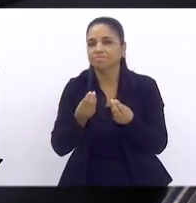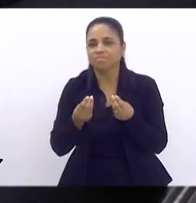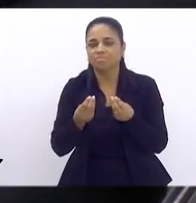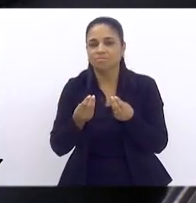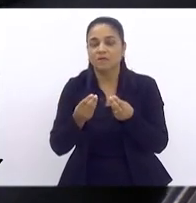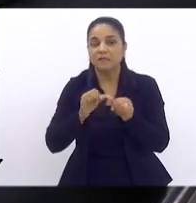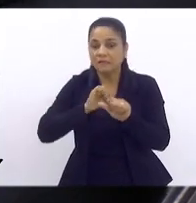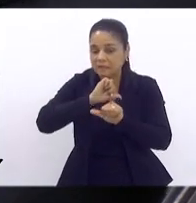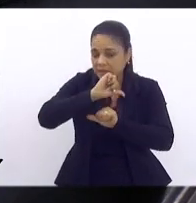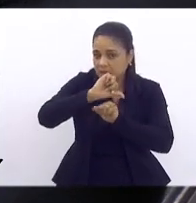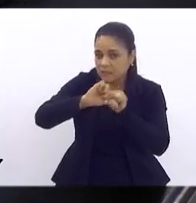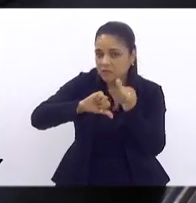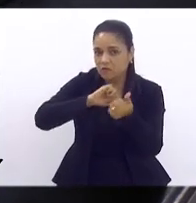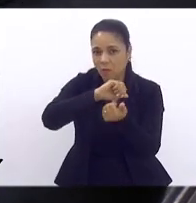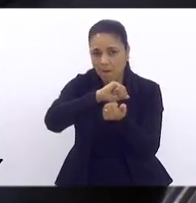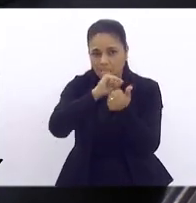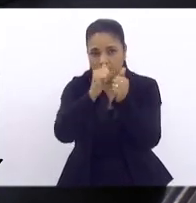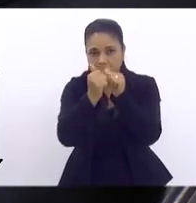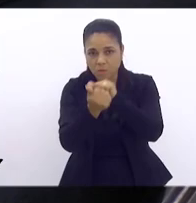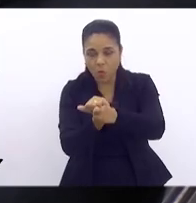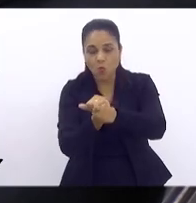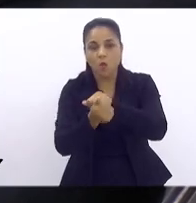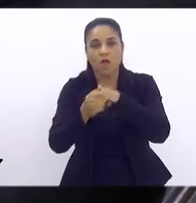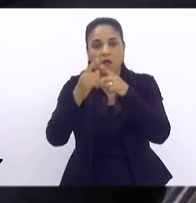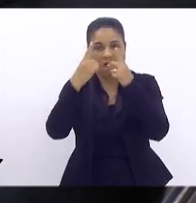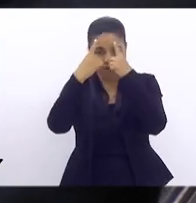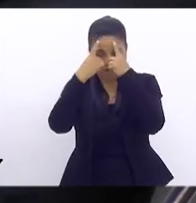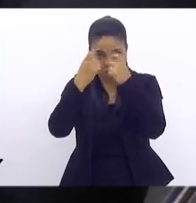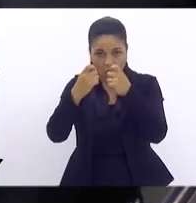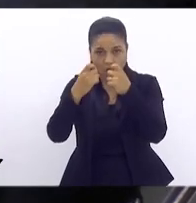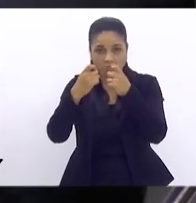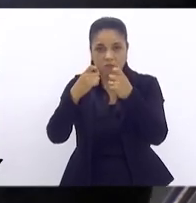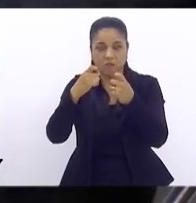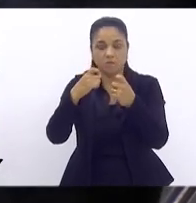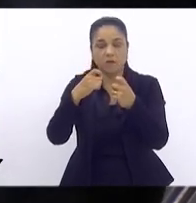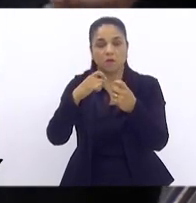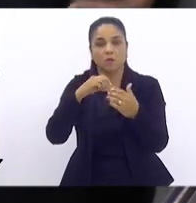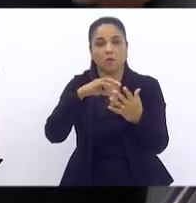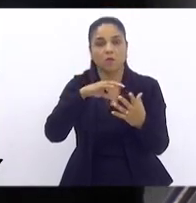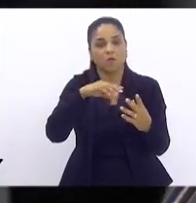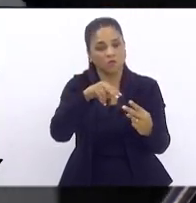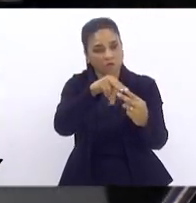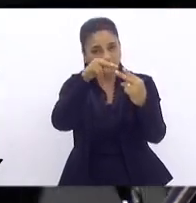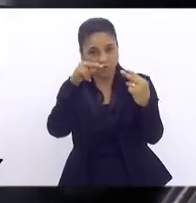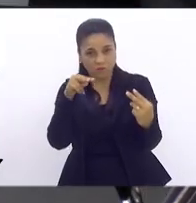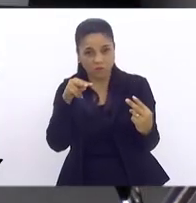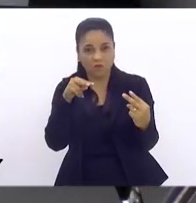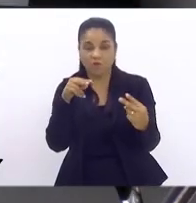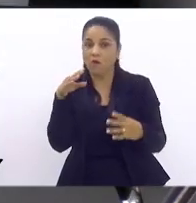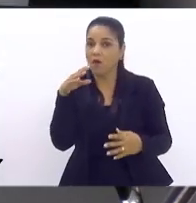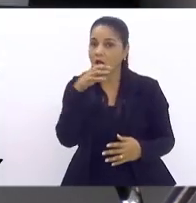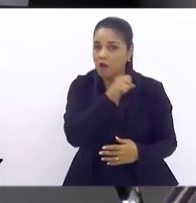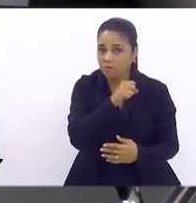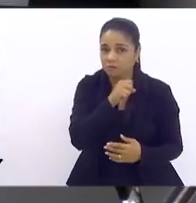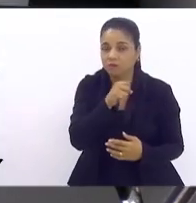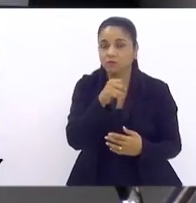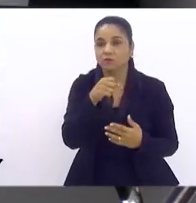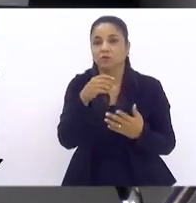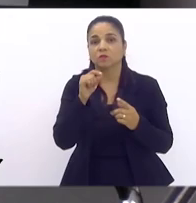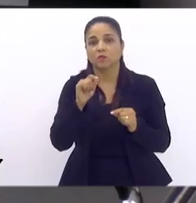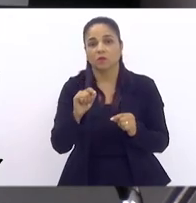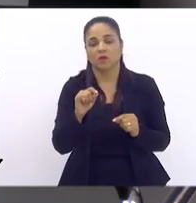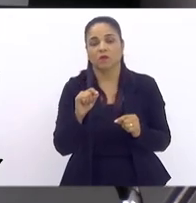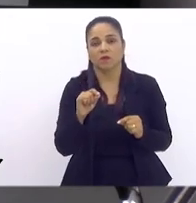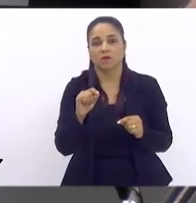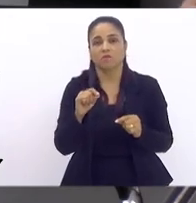transformar essas violências para o mundo virtual isso foi muito rápido né então o que